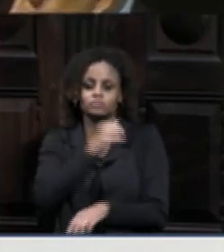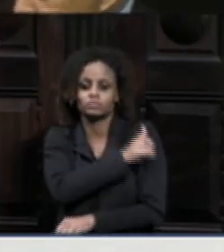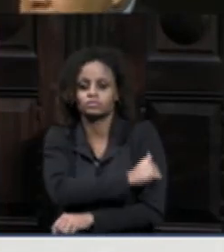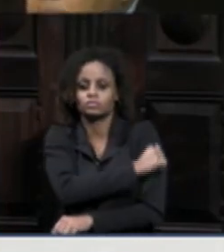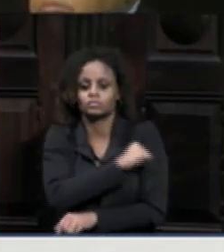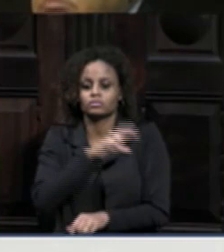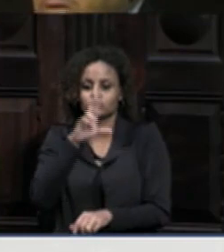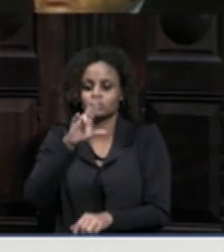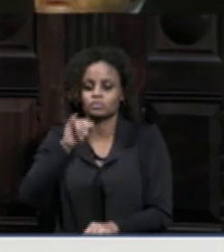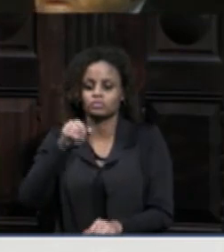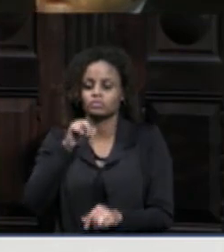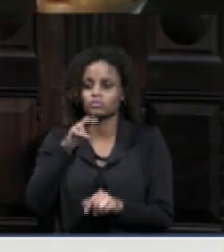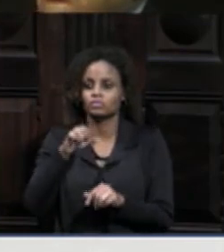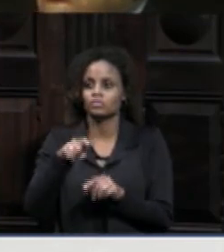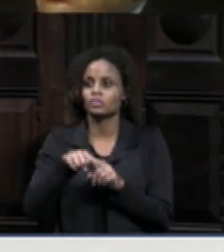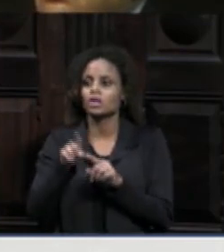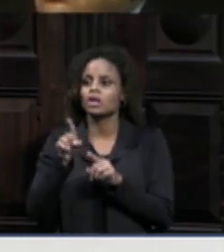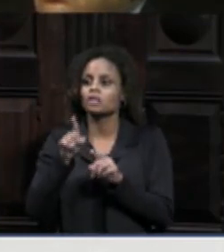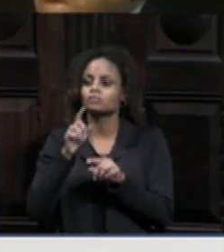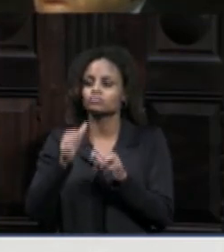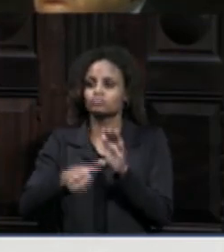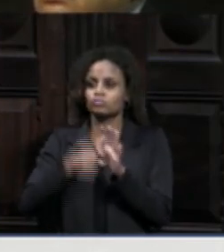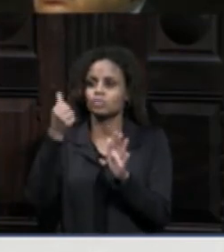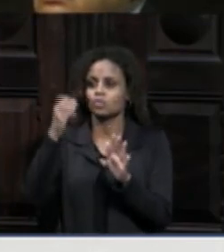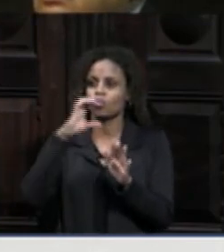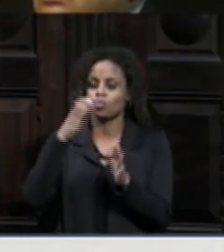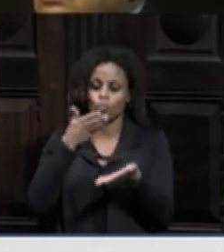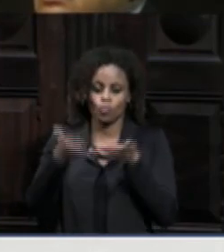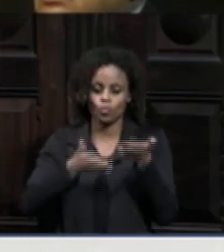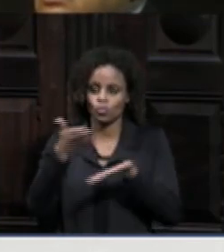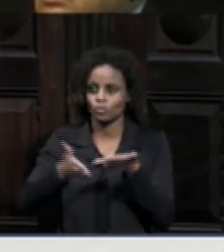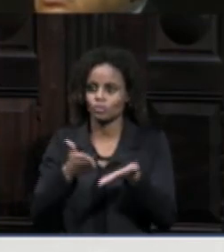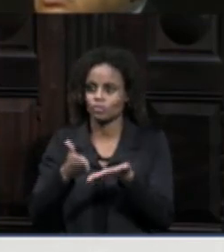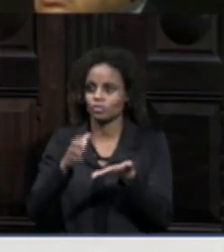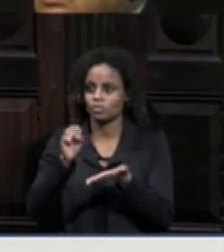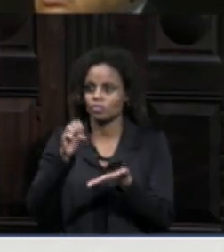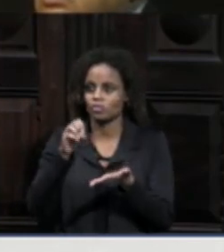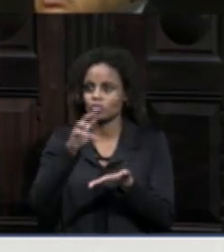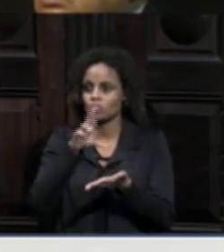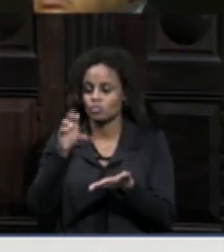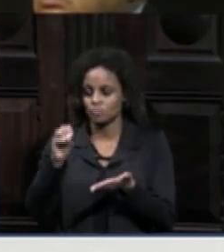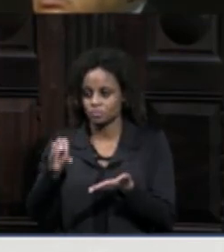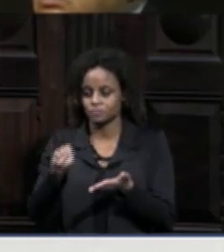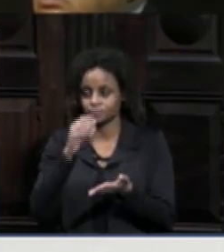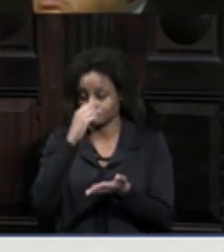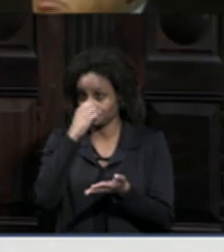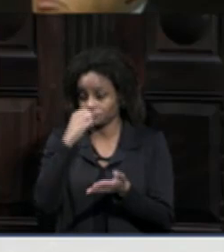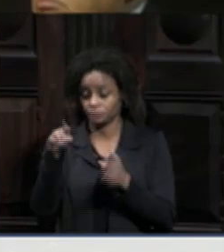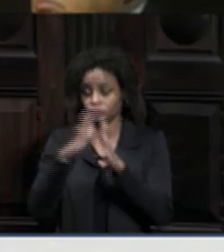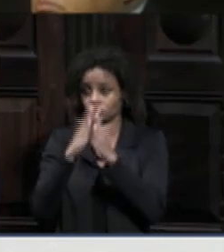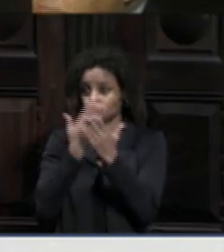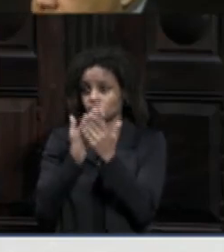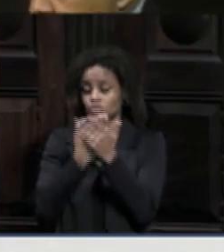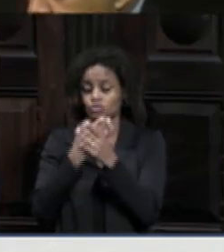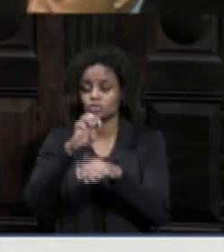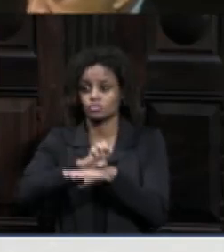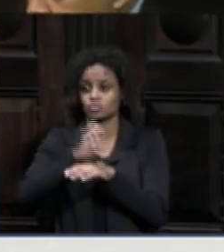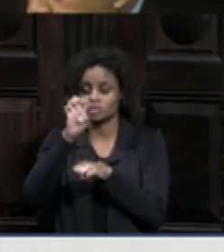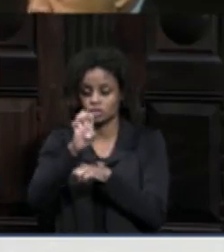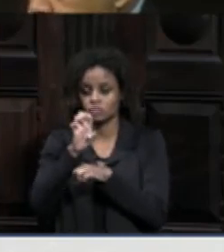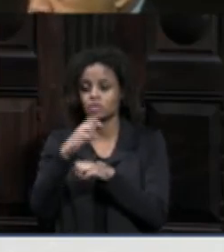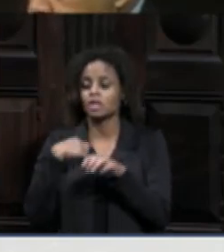Lições de Primeiros Socorros na rede escolar em todo o Estado do Rio de Janeiro e da outras providências. Parecer das comissões de Constituição e Justiça pela condicionalidade com